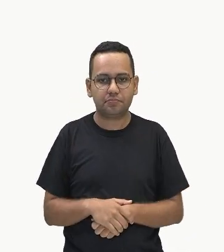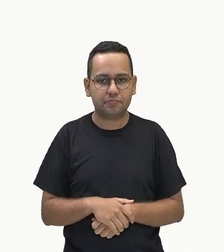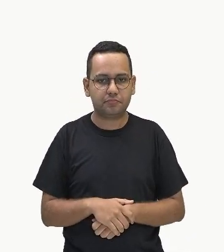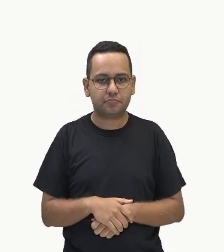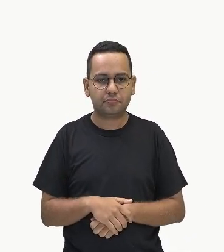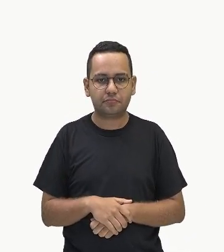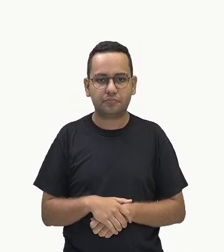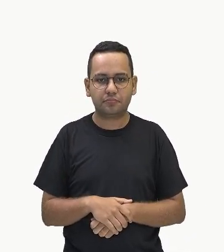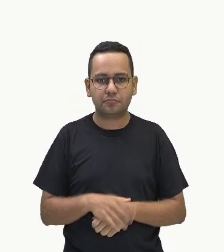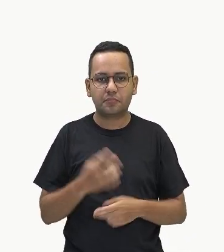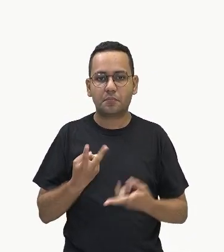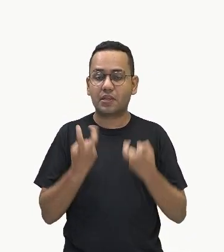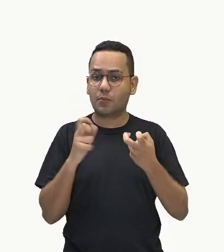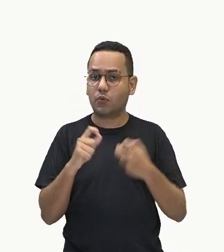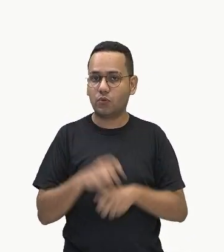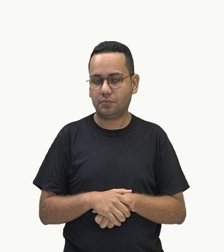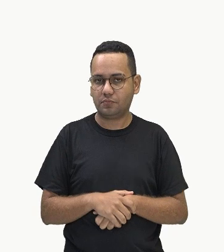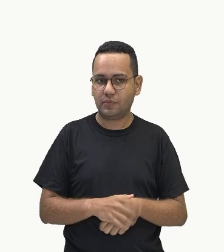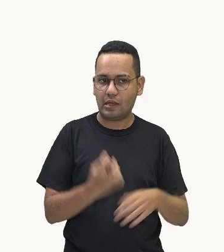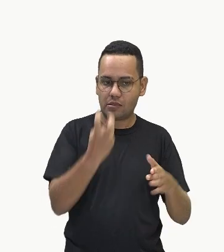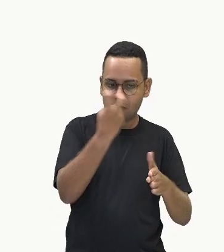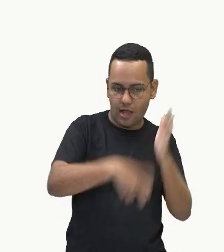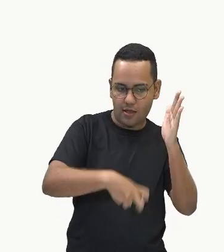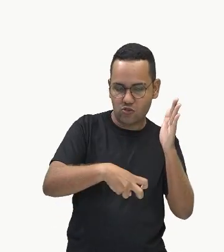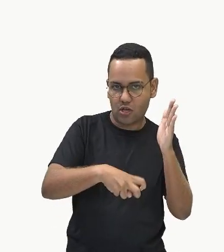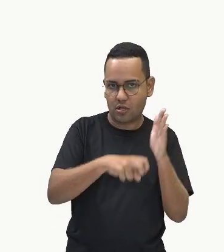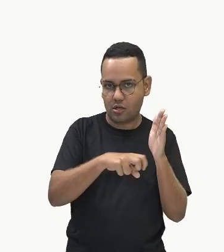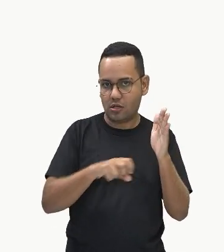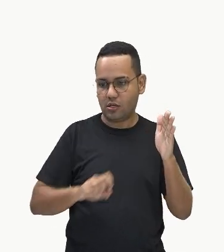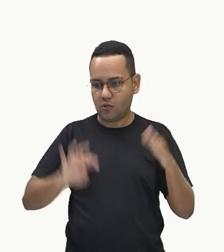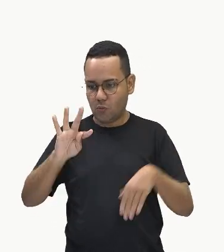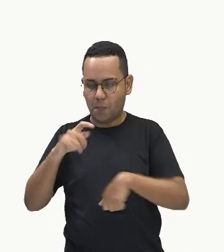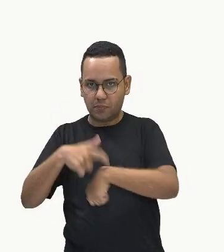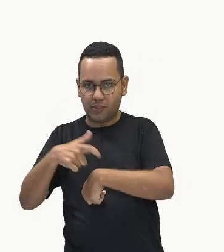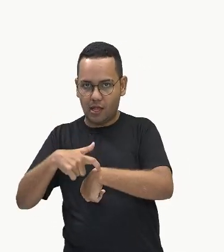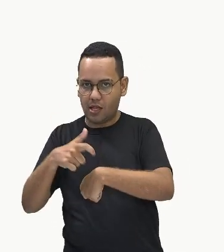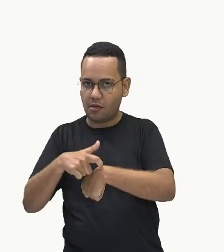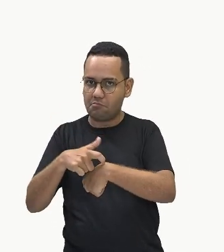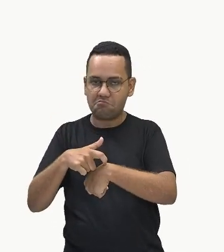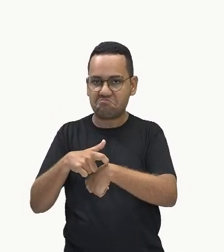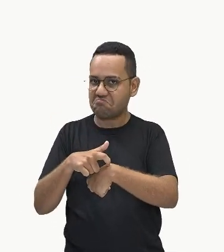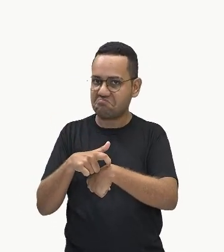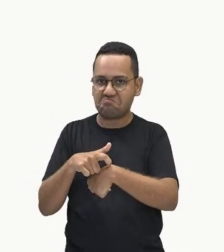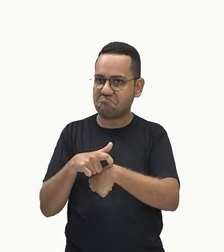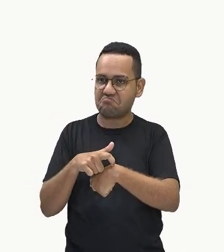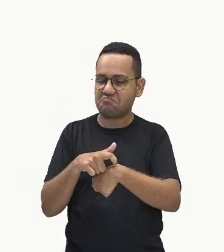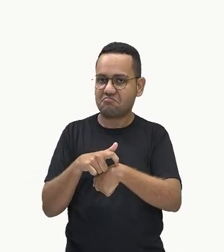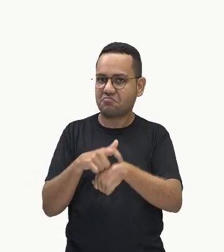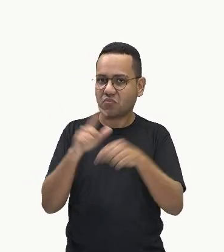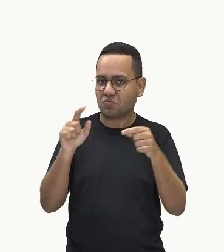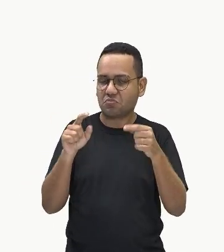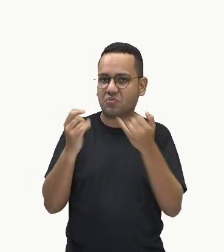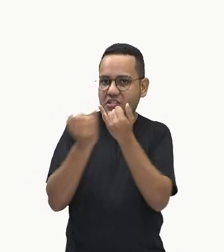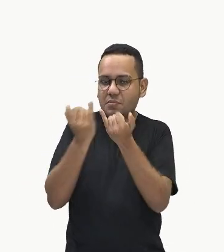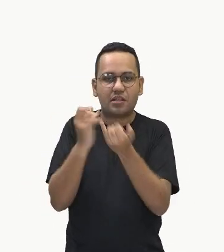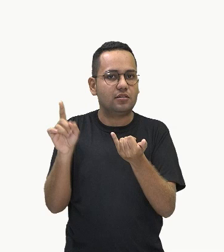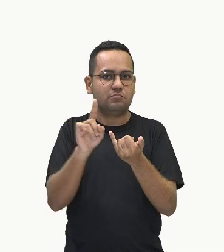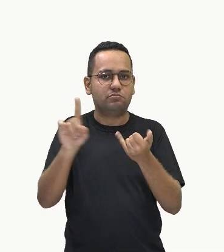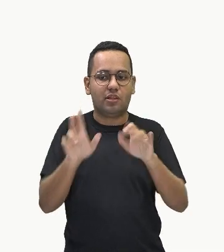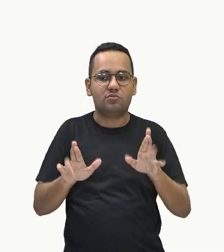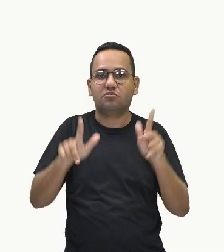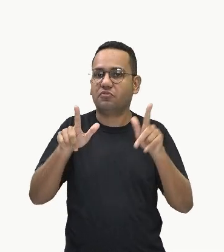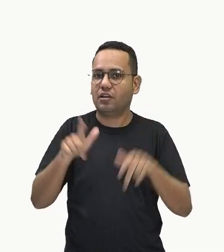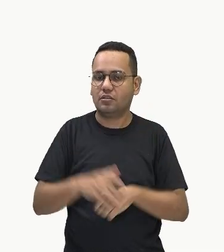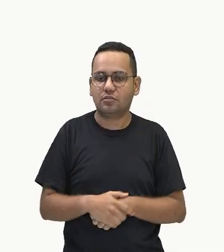ó, a taxa e o tempo não estão na mesma medida, tá? Não estão na mesma unidade. Então, qual é o montante que ela